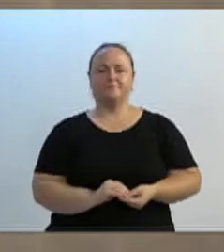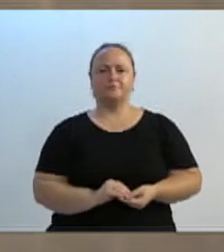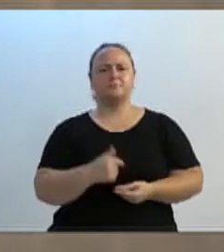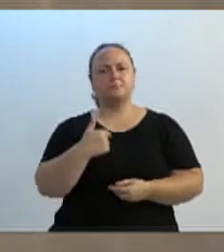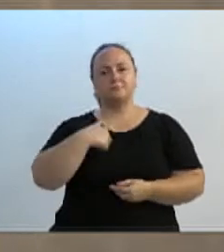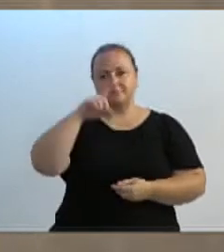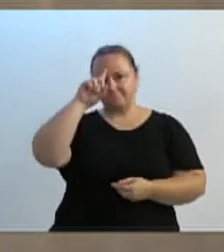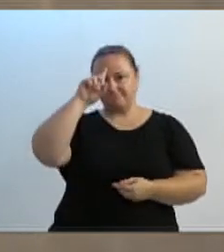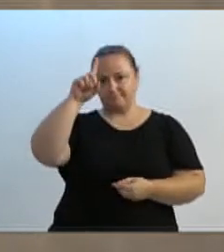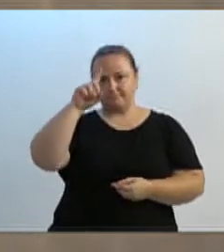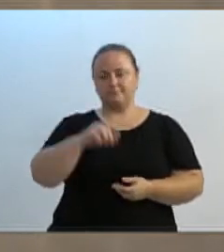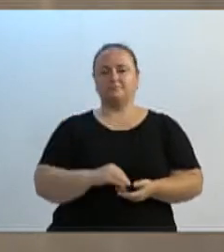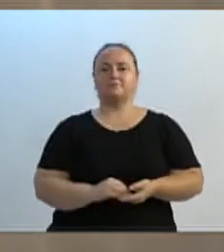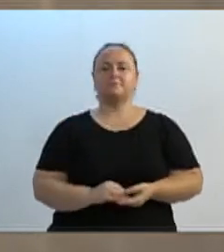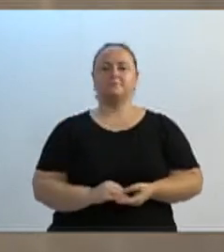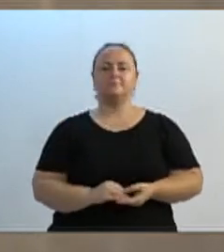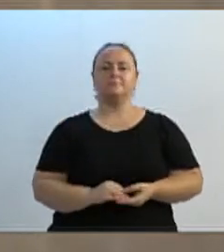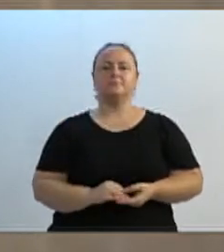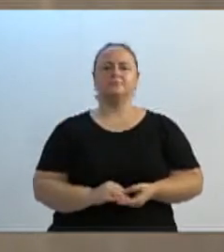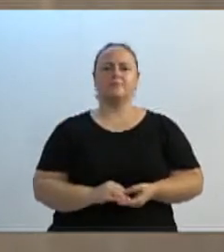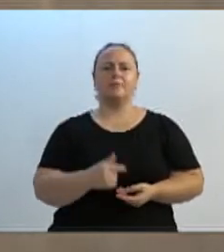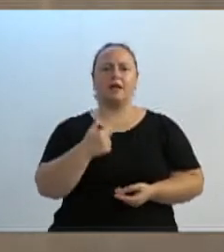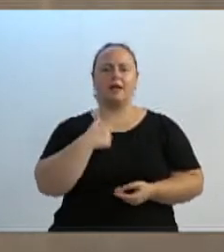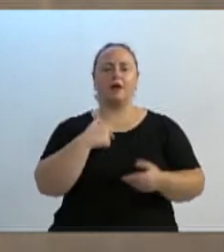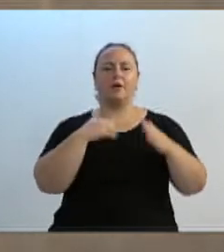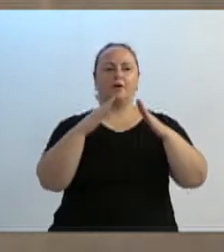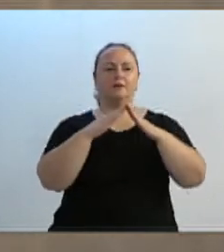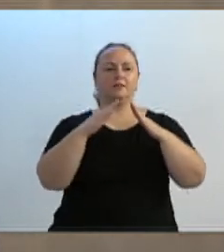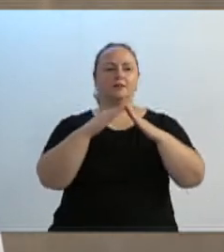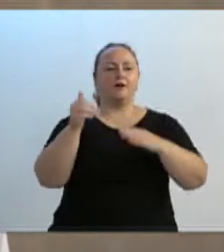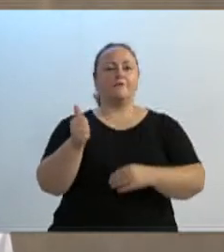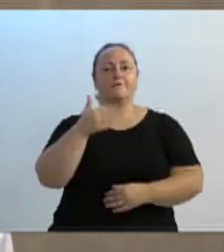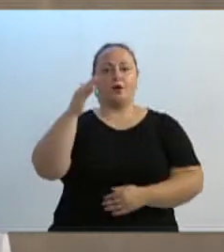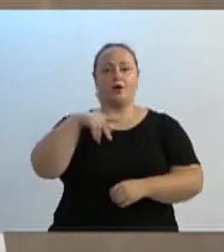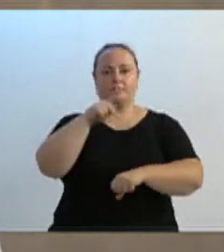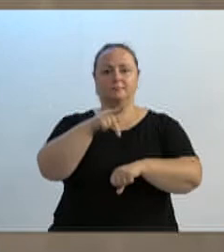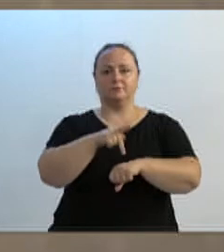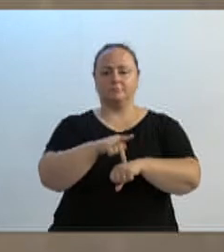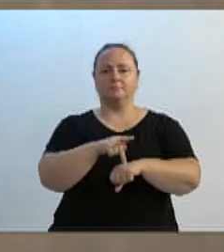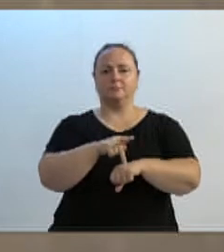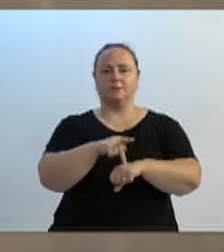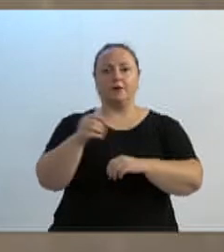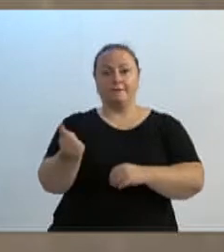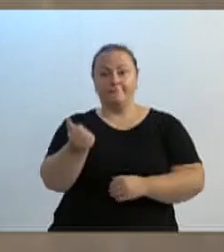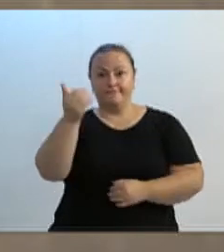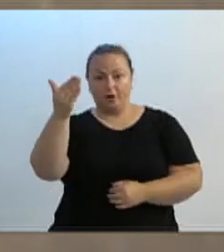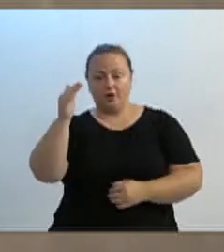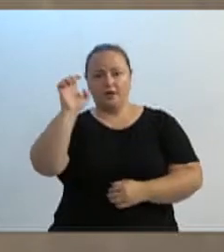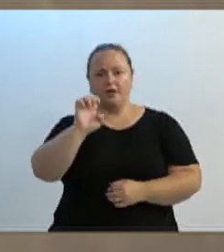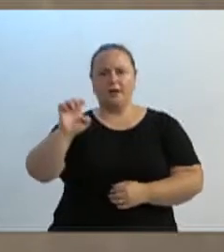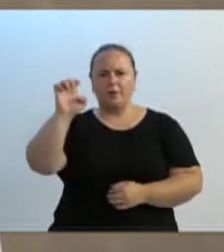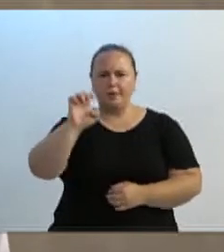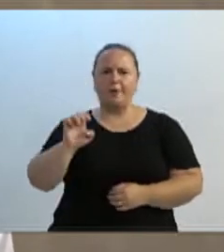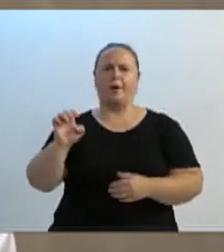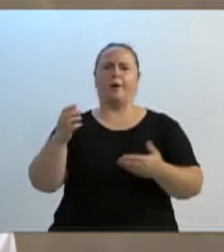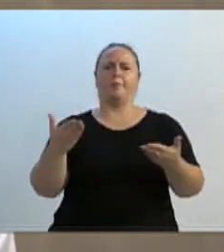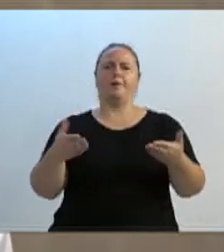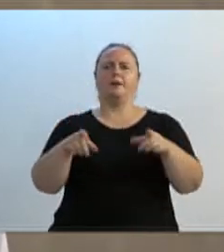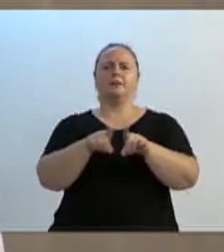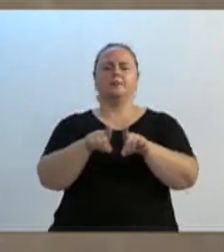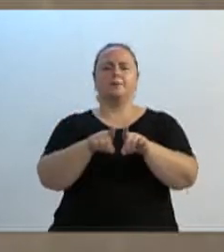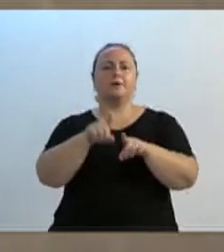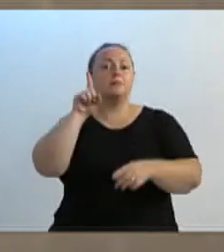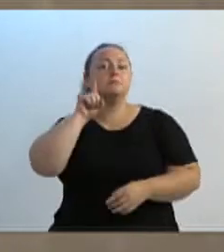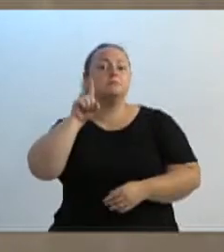ideia. Eu residi um tempo fora do país e é comum nos países da Europa e também nos Estados Unidos, por